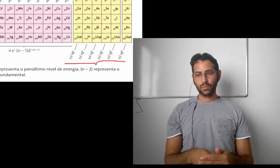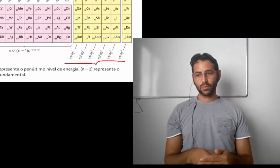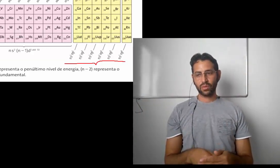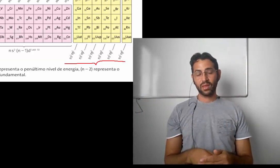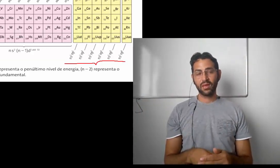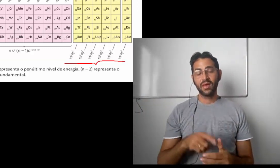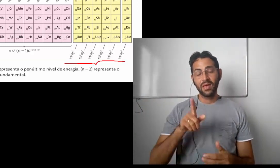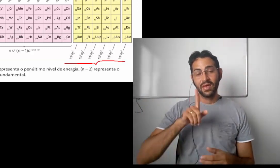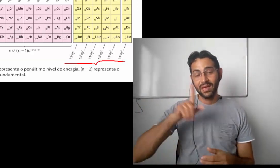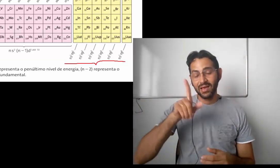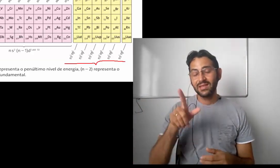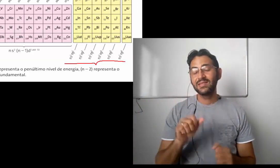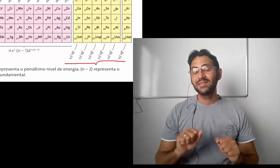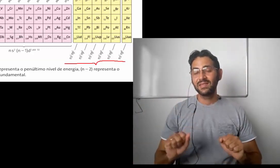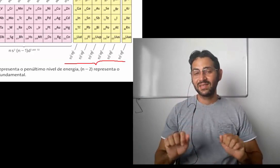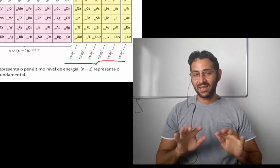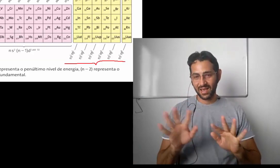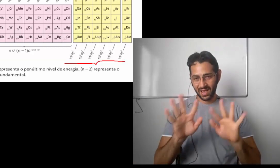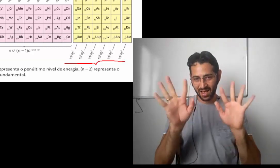nos gases nobres.